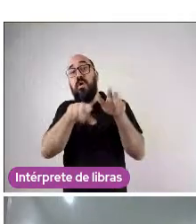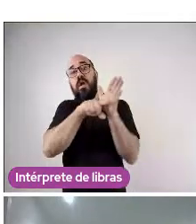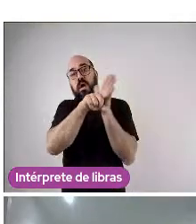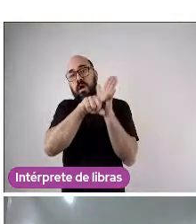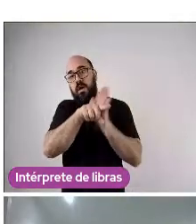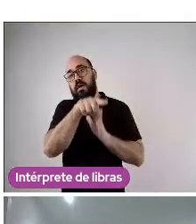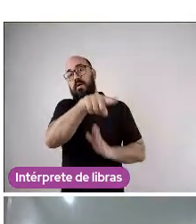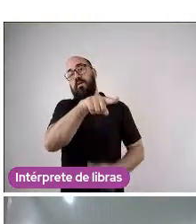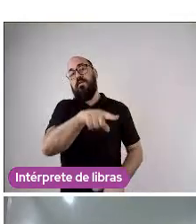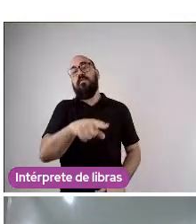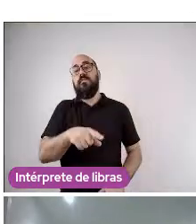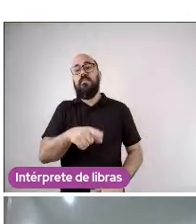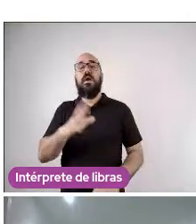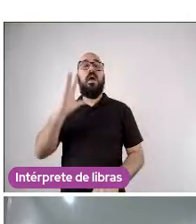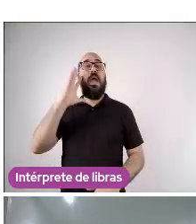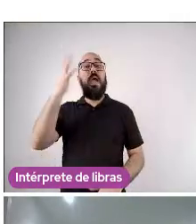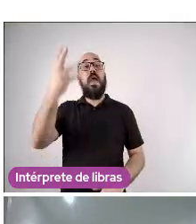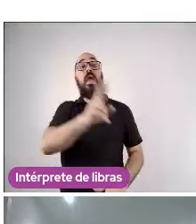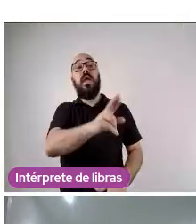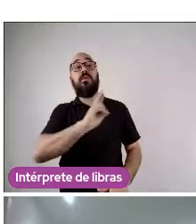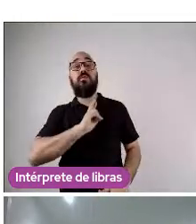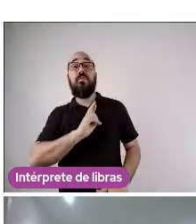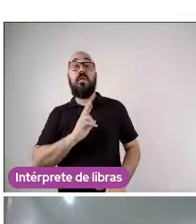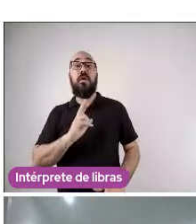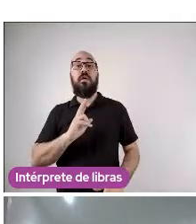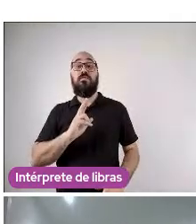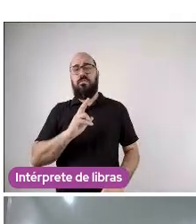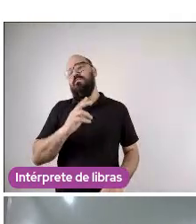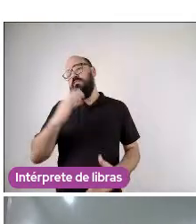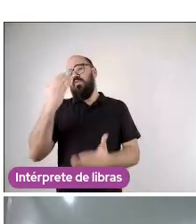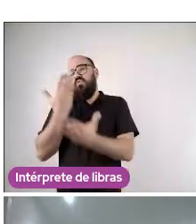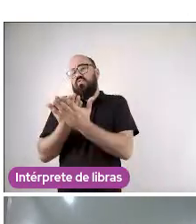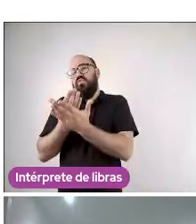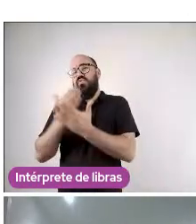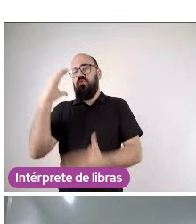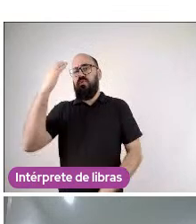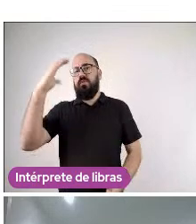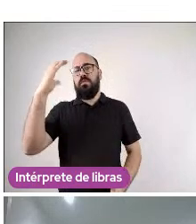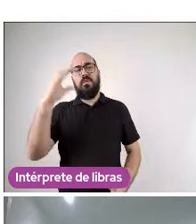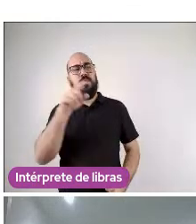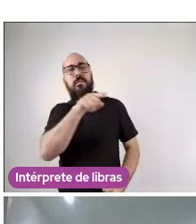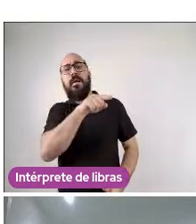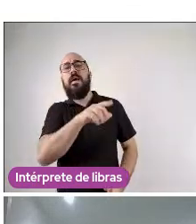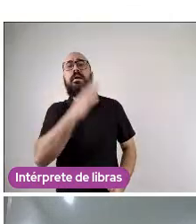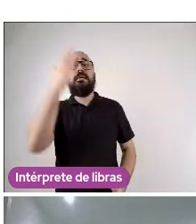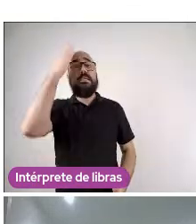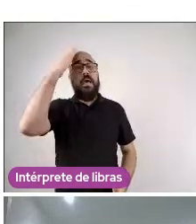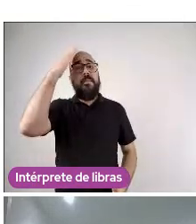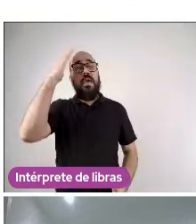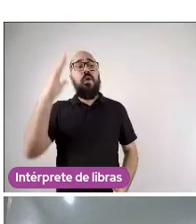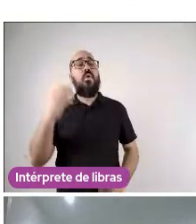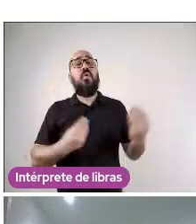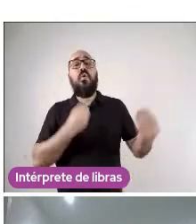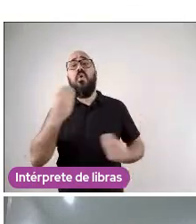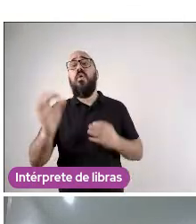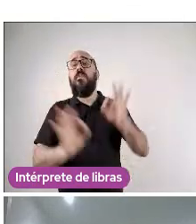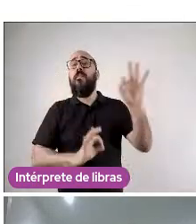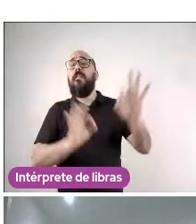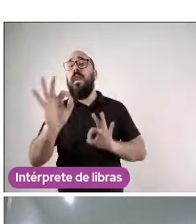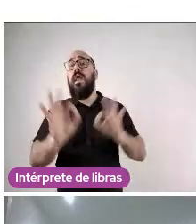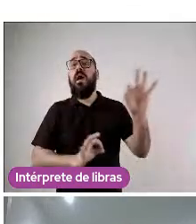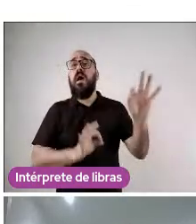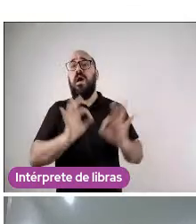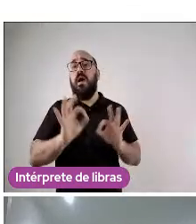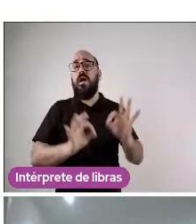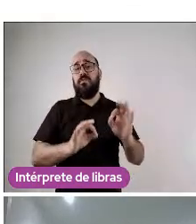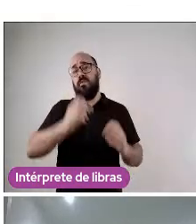aprofundada, trazendo resultados, trazendo estudos científicos para essa questão, para poder embasar o plano, né,